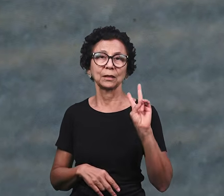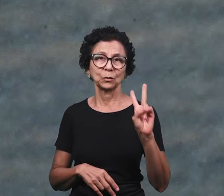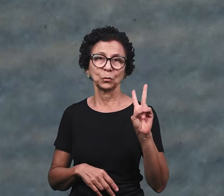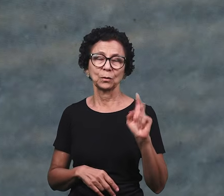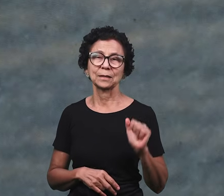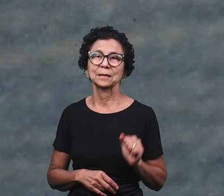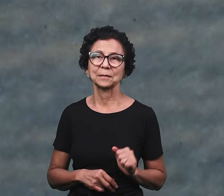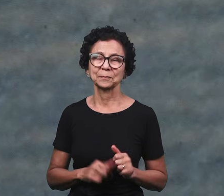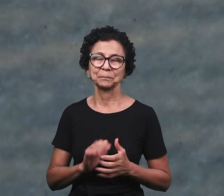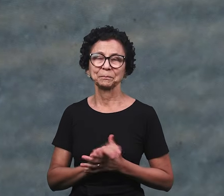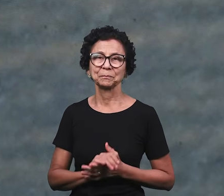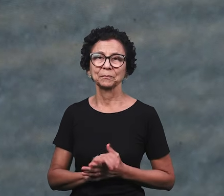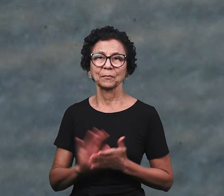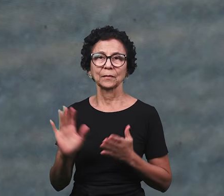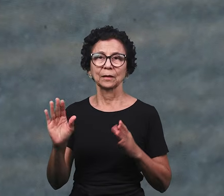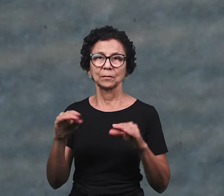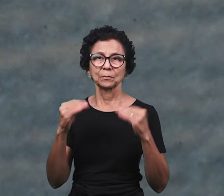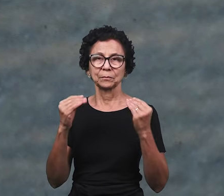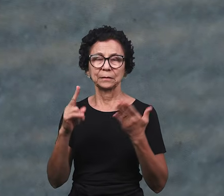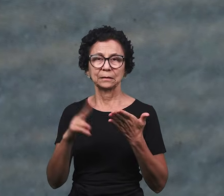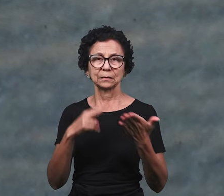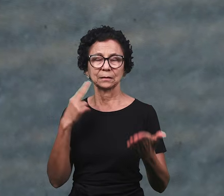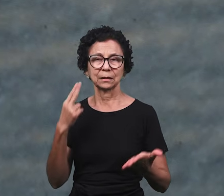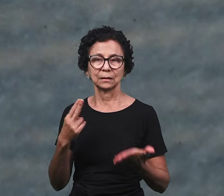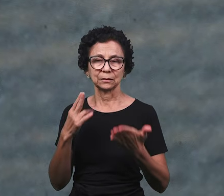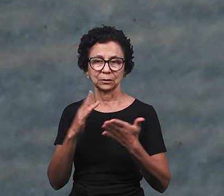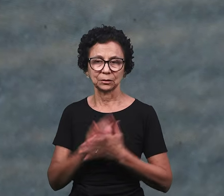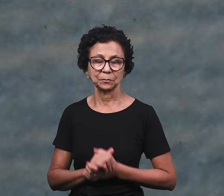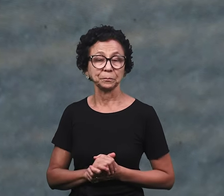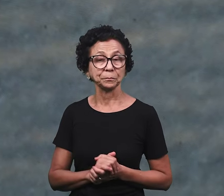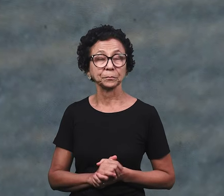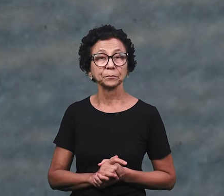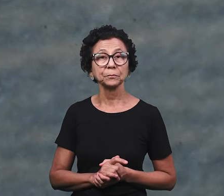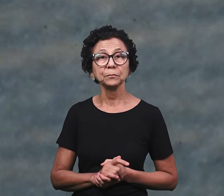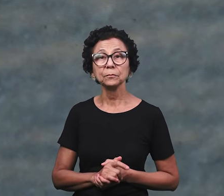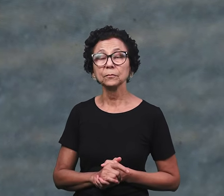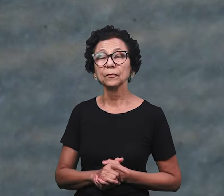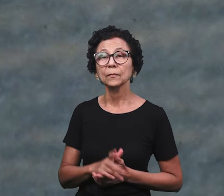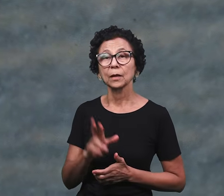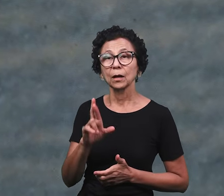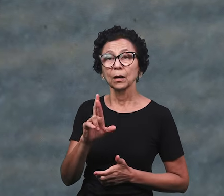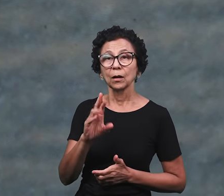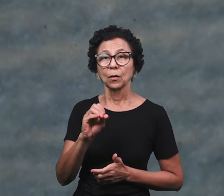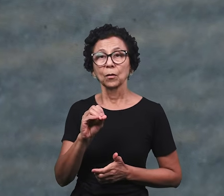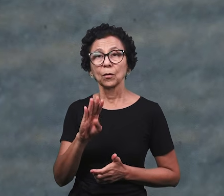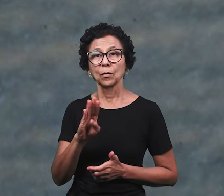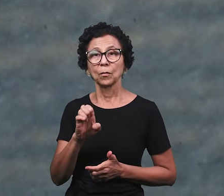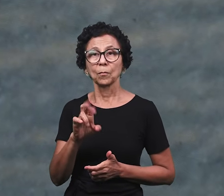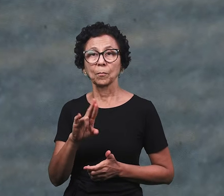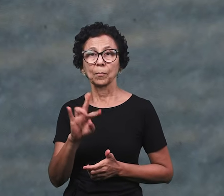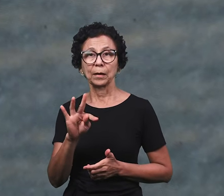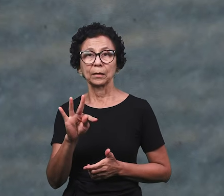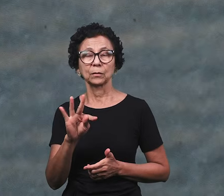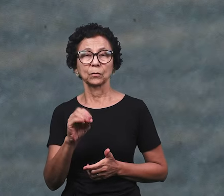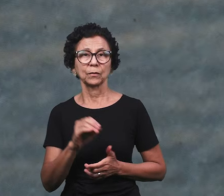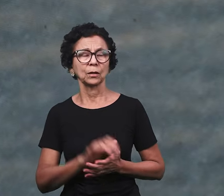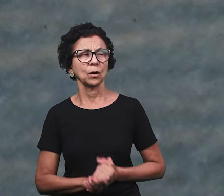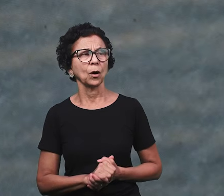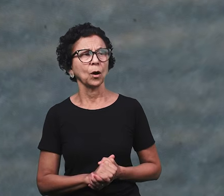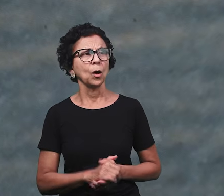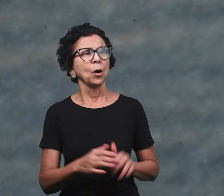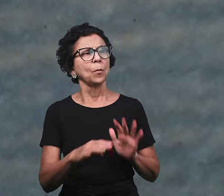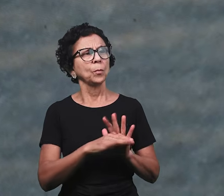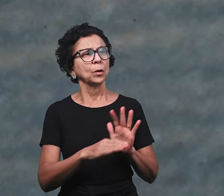lá. Roberto, ele manda a seguinte mensagem para a gente. Ele diz assim: meus parabéns. O programa